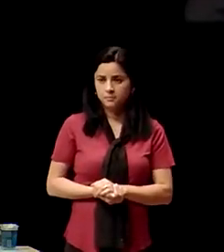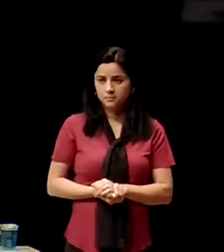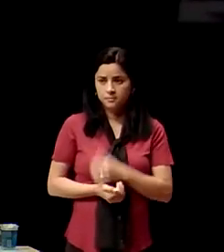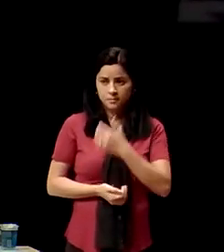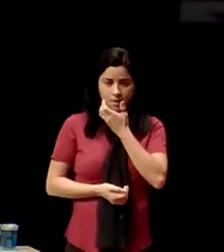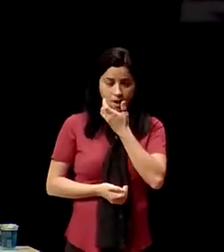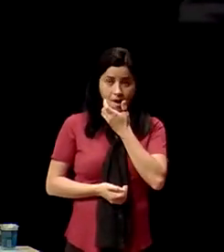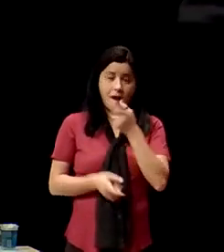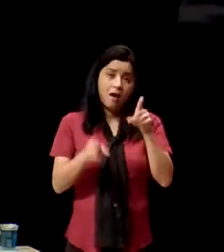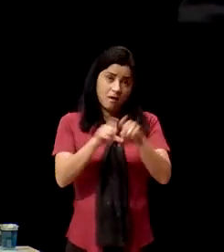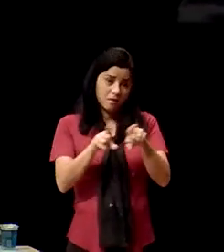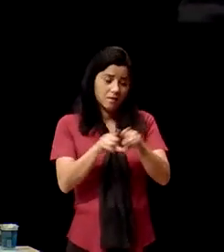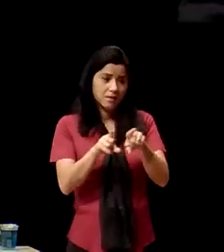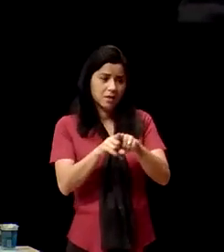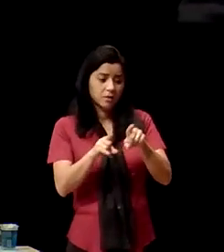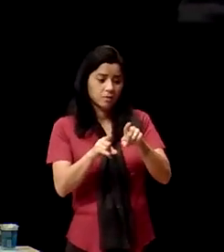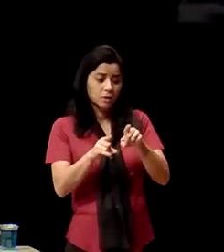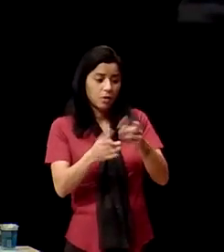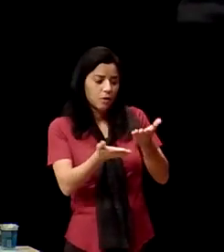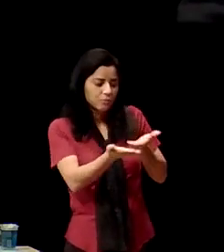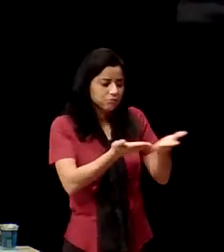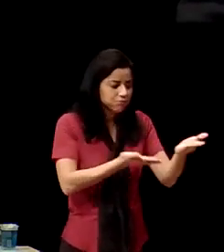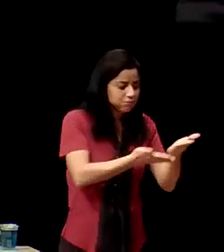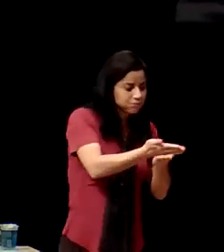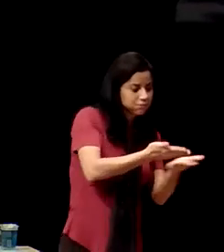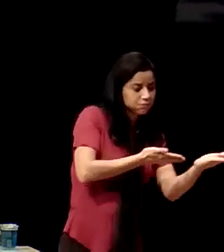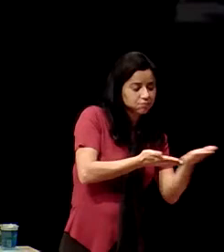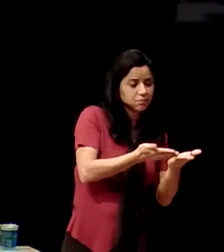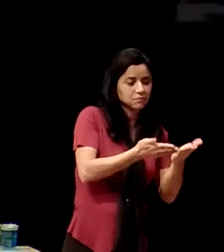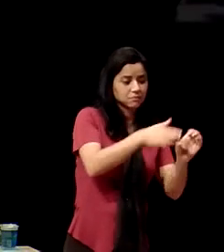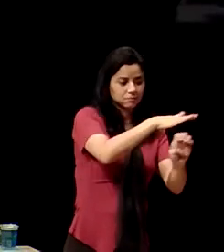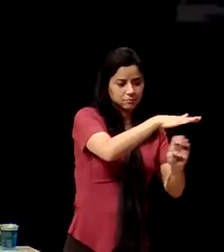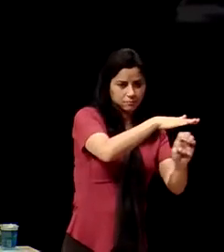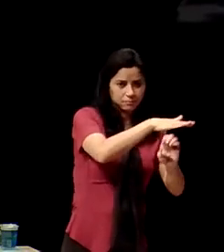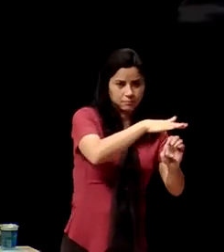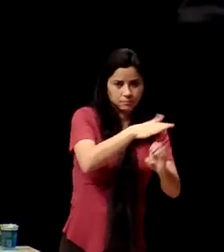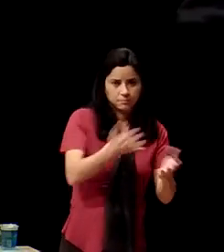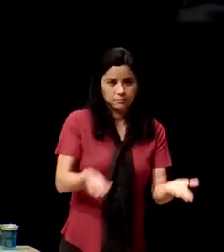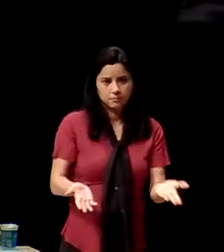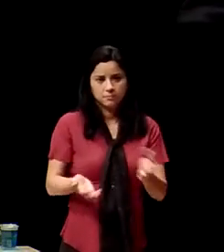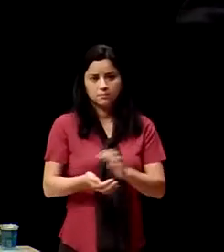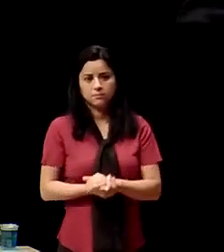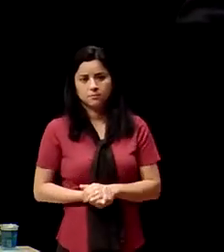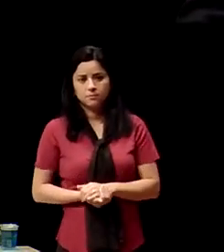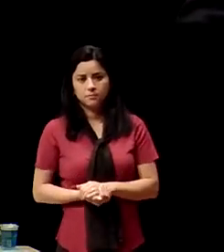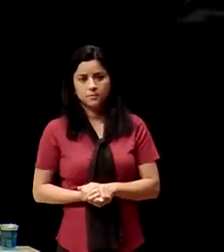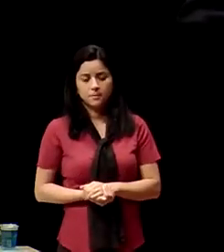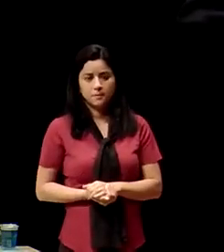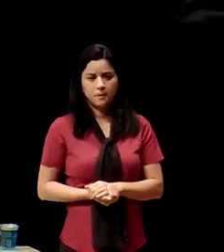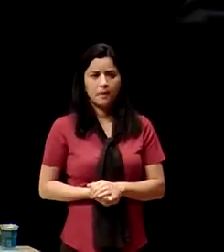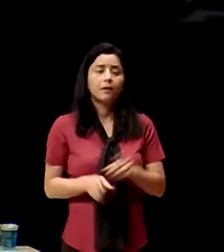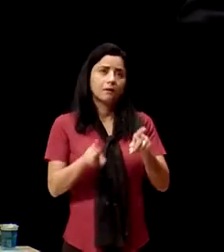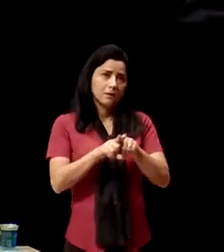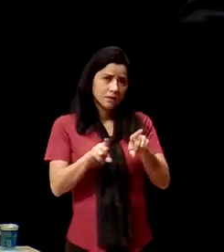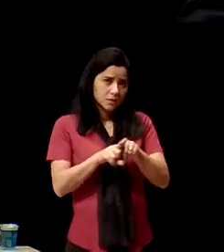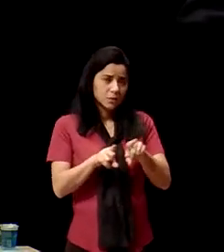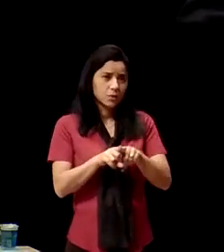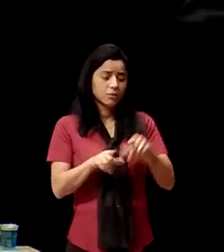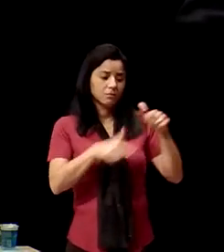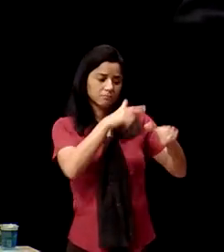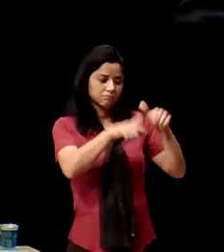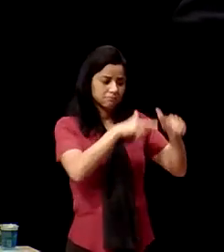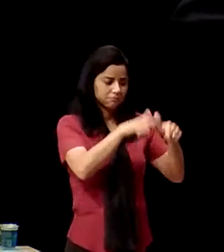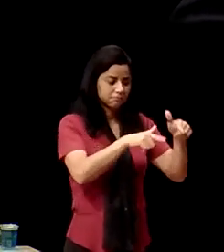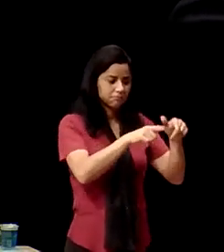care. Também para o cuidado das crianças, o institucional. And school welfare work. E também para o trabalho